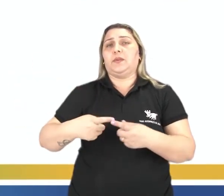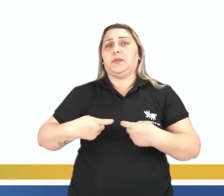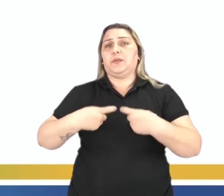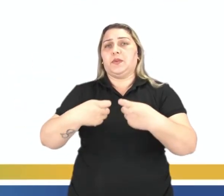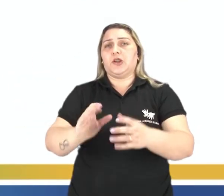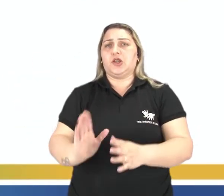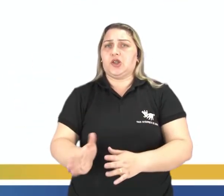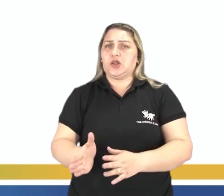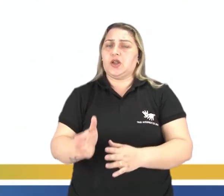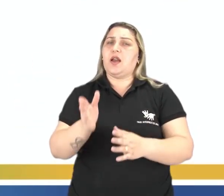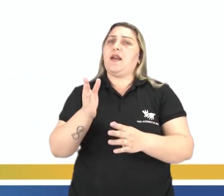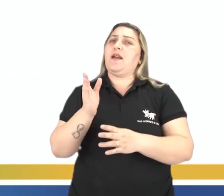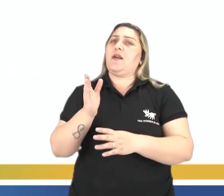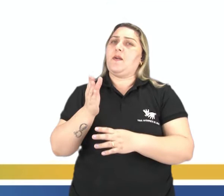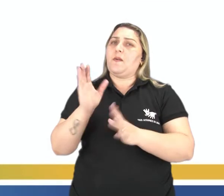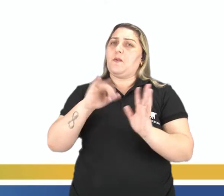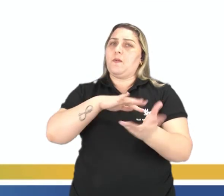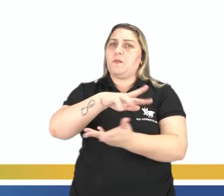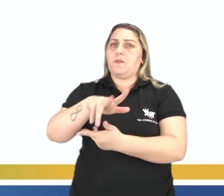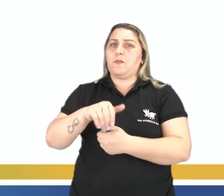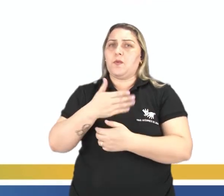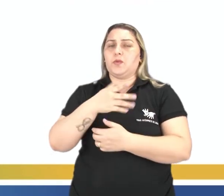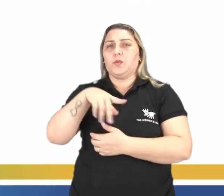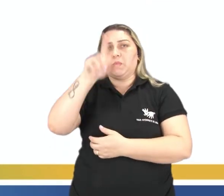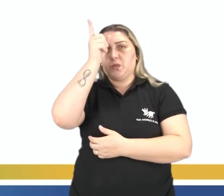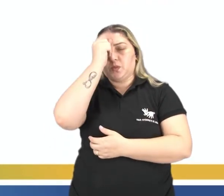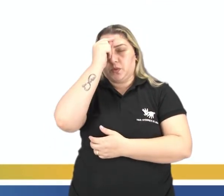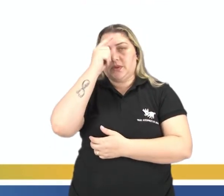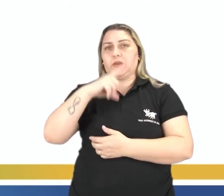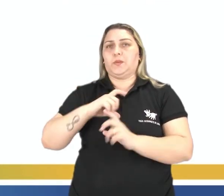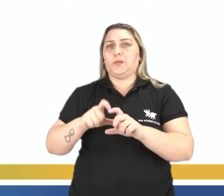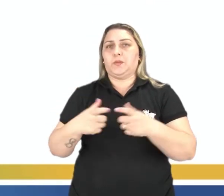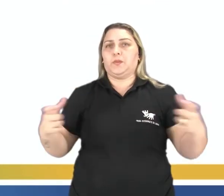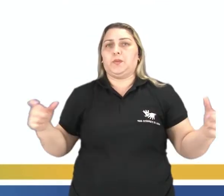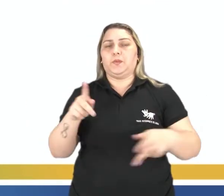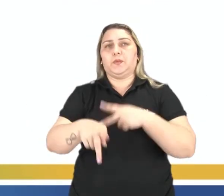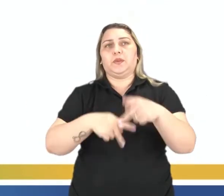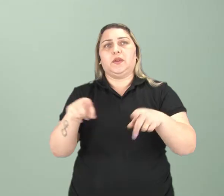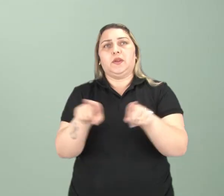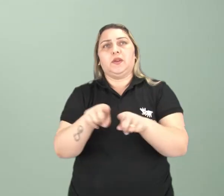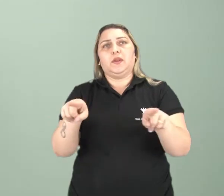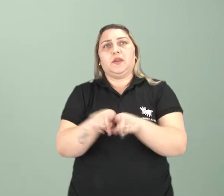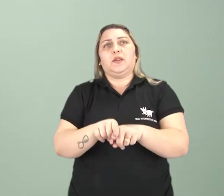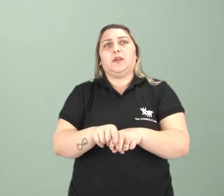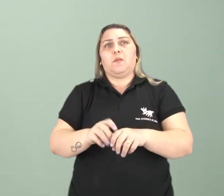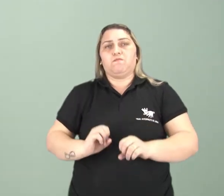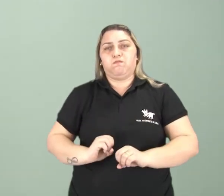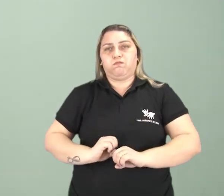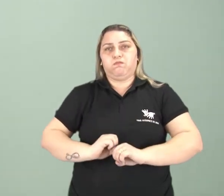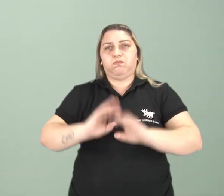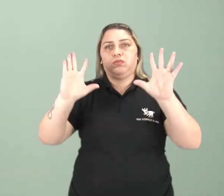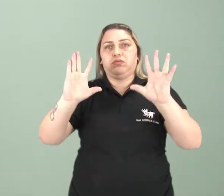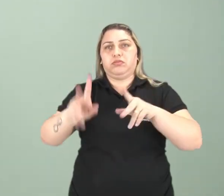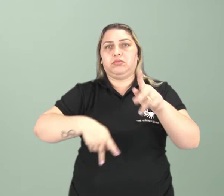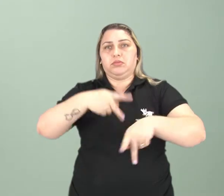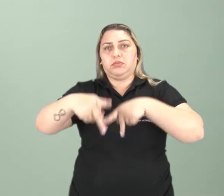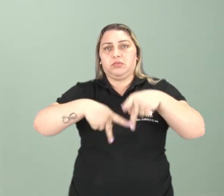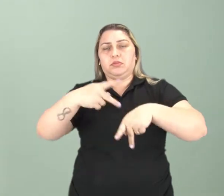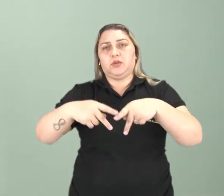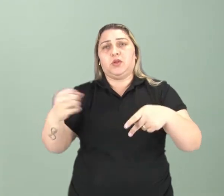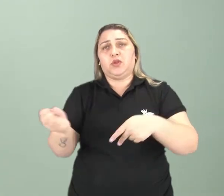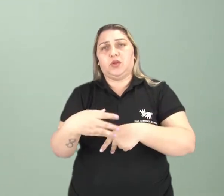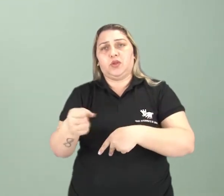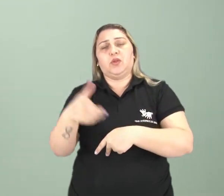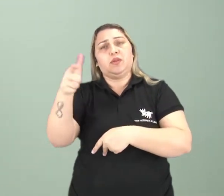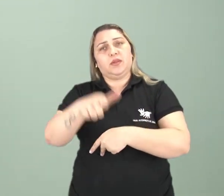Mundial, já estabilizado um pouco mais o mundo, né, houve novamente um crescimento populacional, também chamado de explosão demográfica, e aí novamente